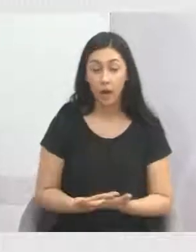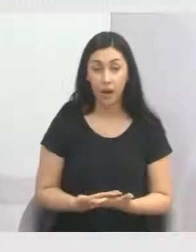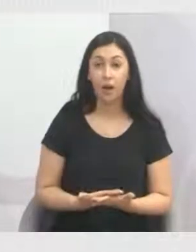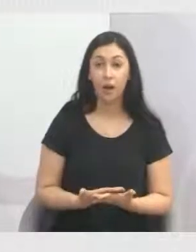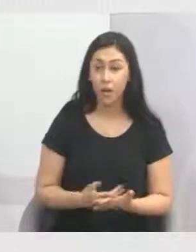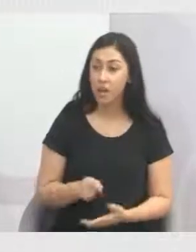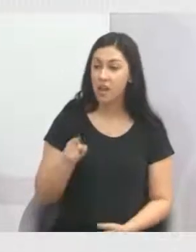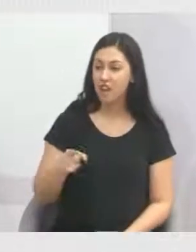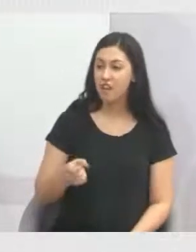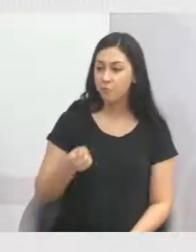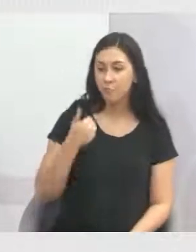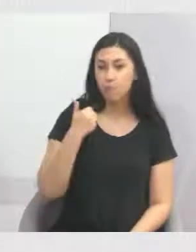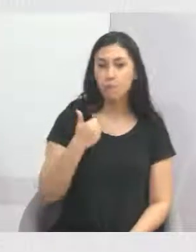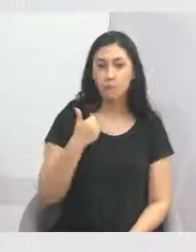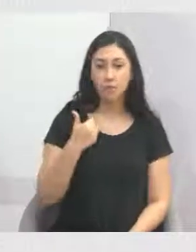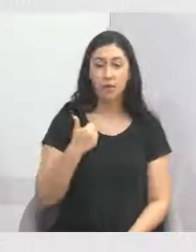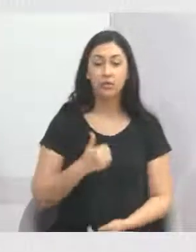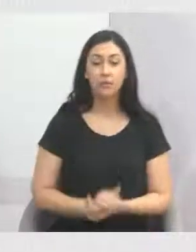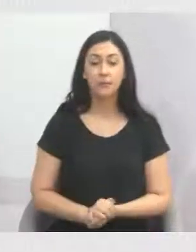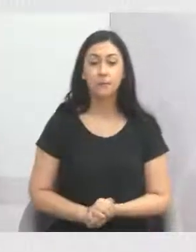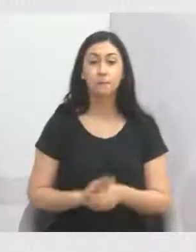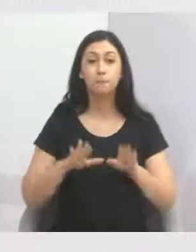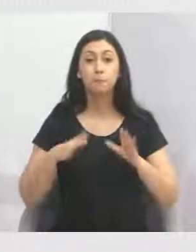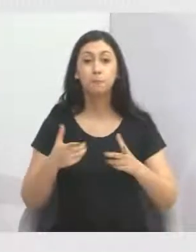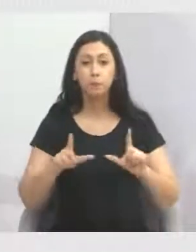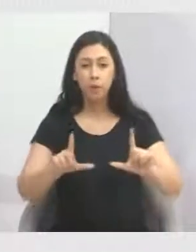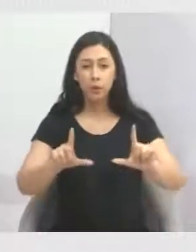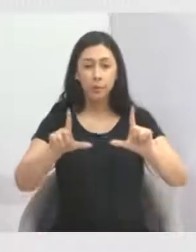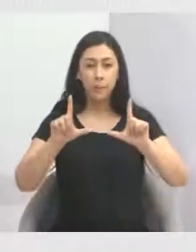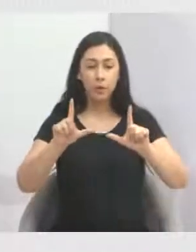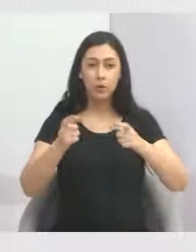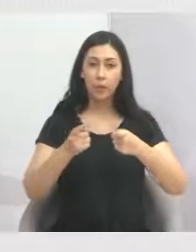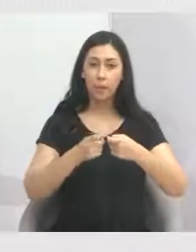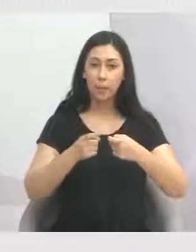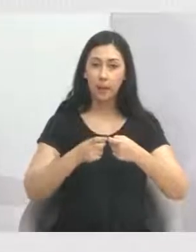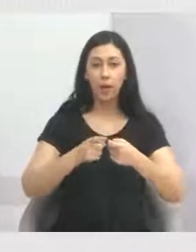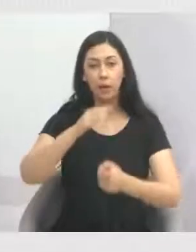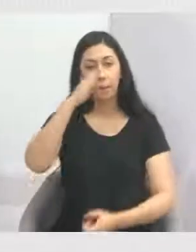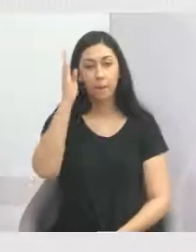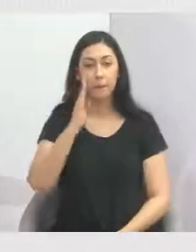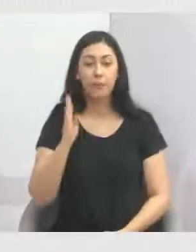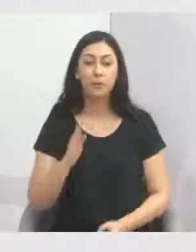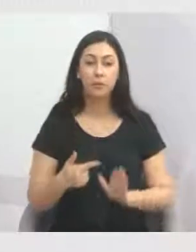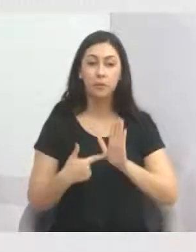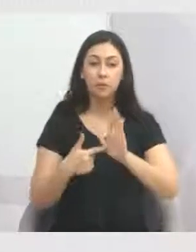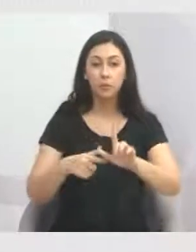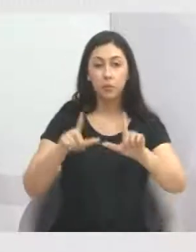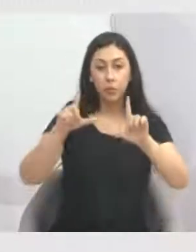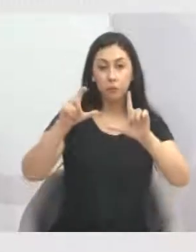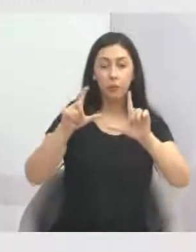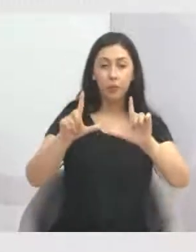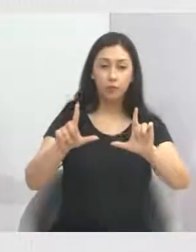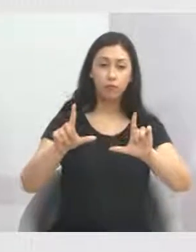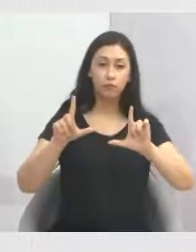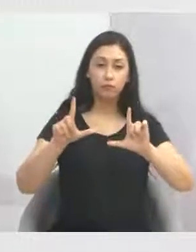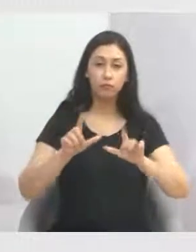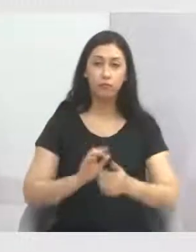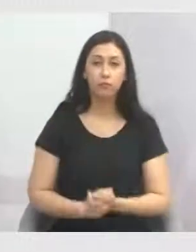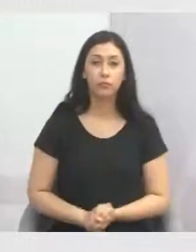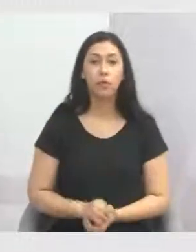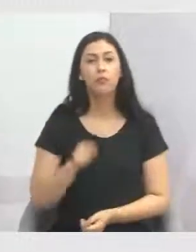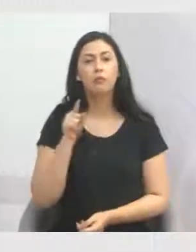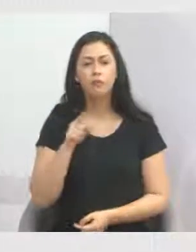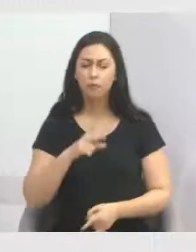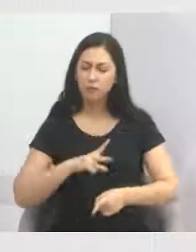a recuperação desse menino. Então saiu na revista da Medicina do Brasil a foto estampada dele com essa cirurgia. Então você é